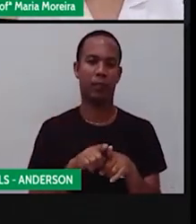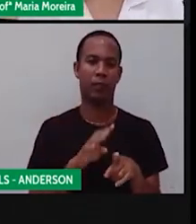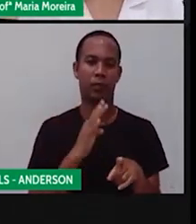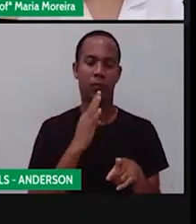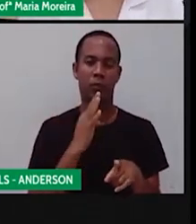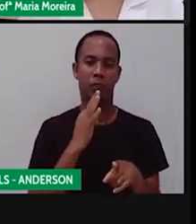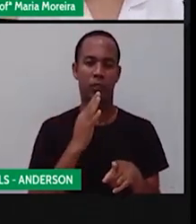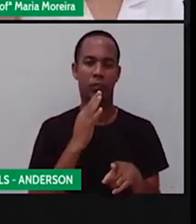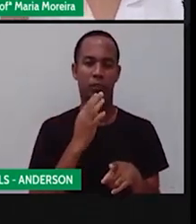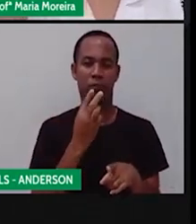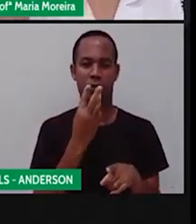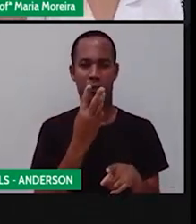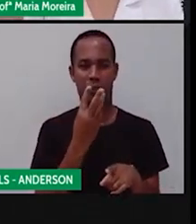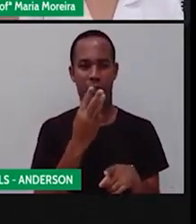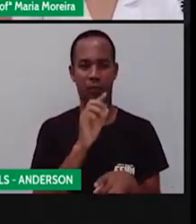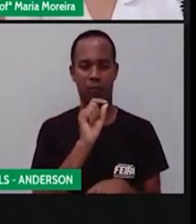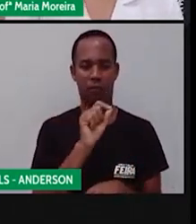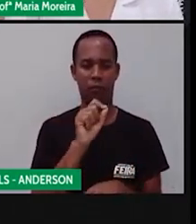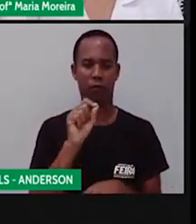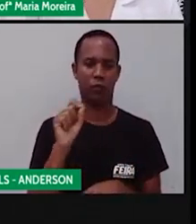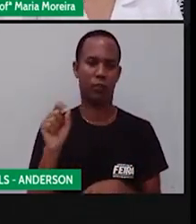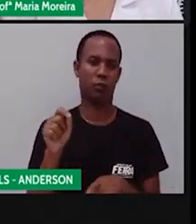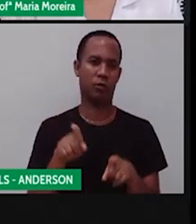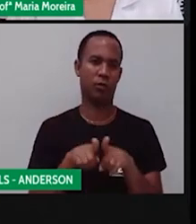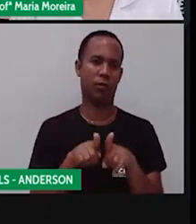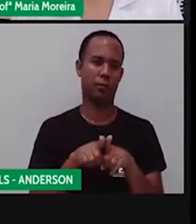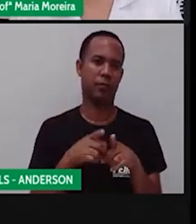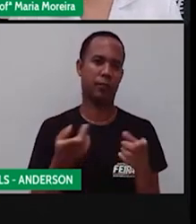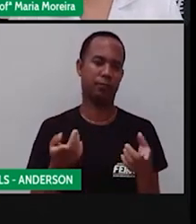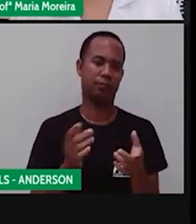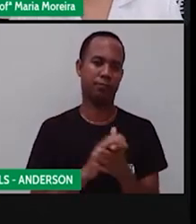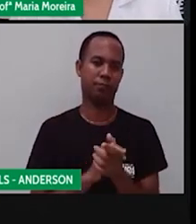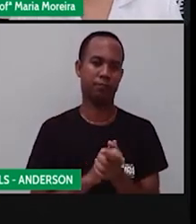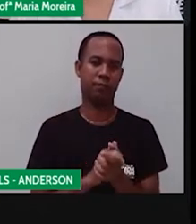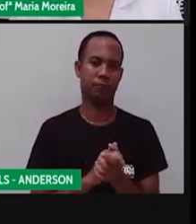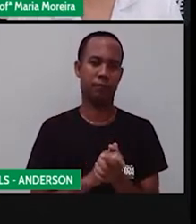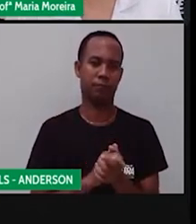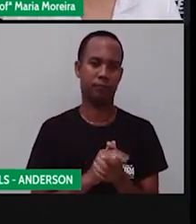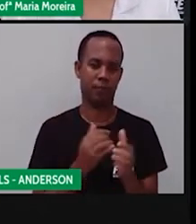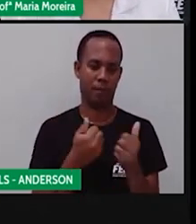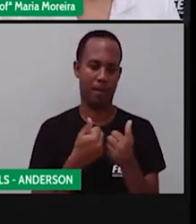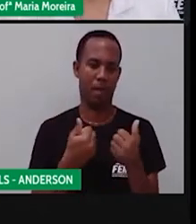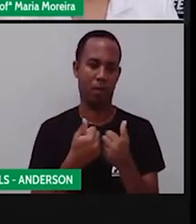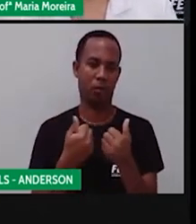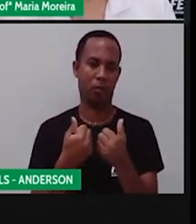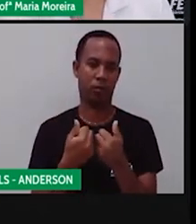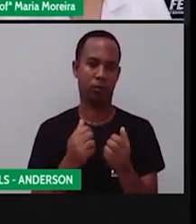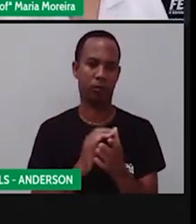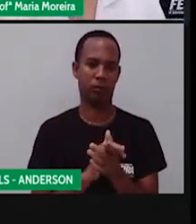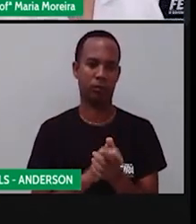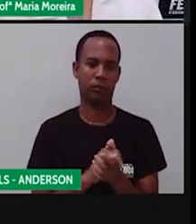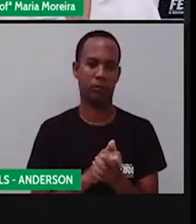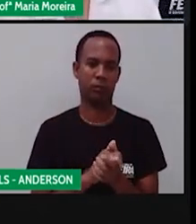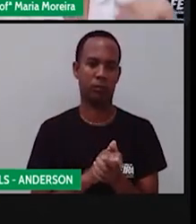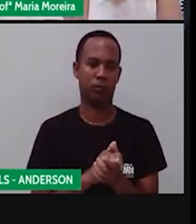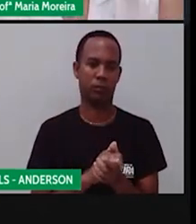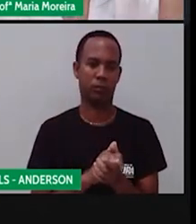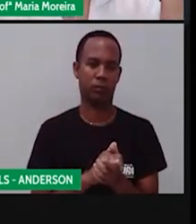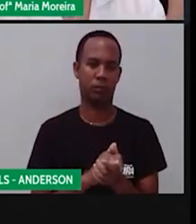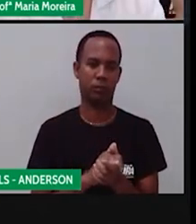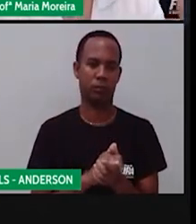conhecida como três pontinhos. Porque são o quê? Três pontinhos, um do lado do outro. Certo? Que dá essa ideia de